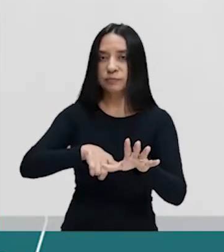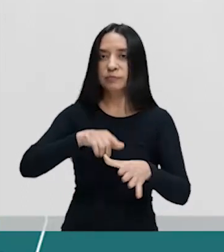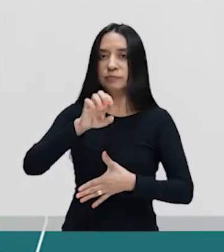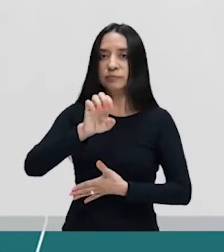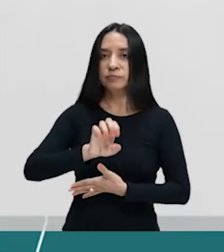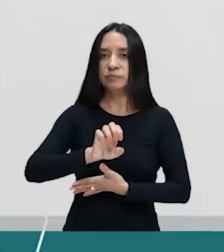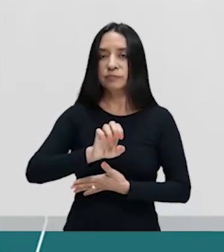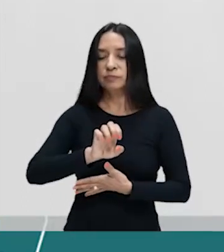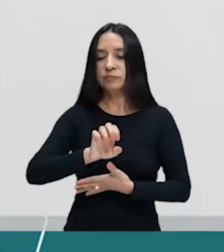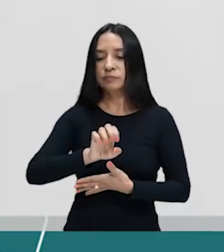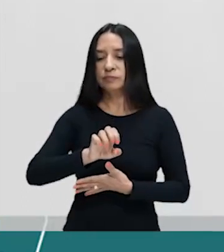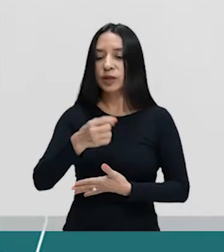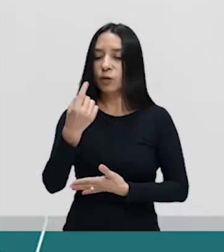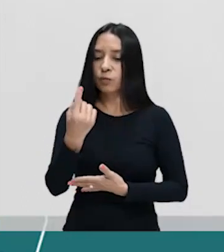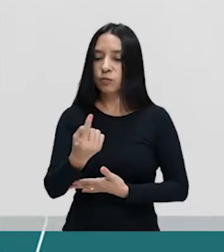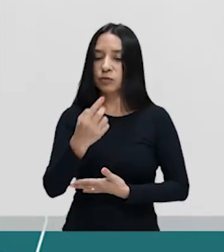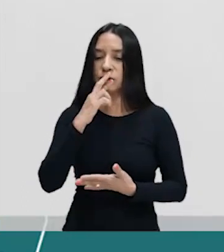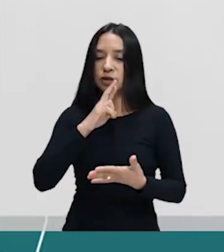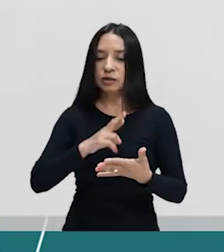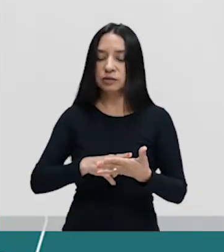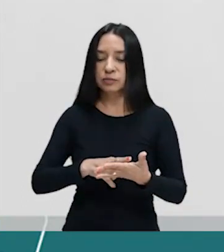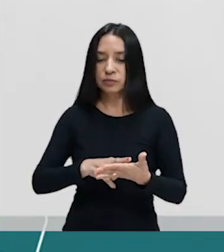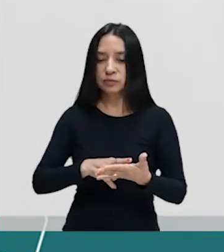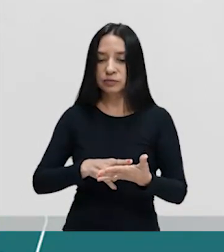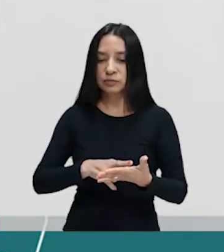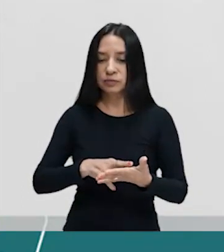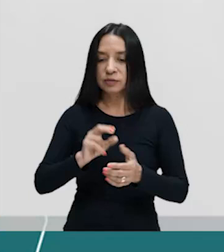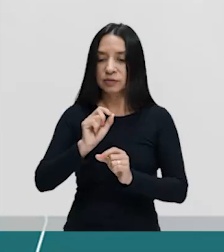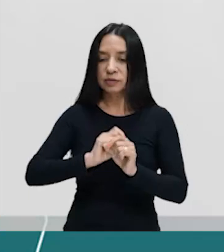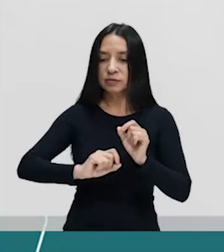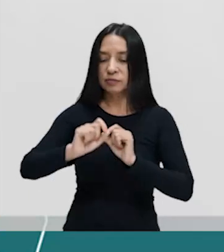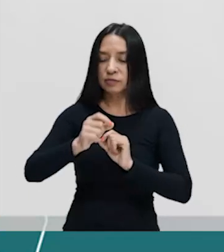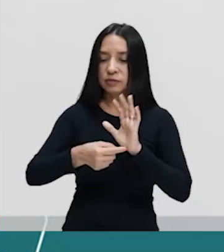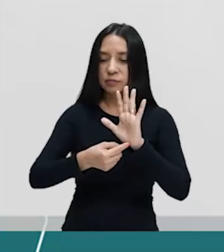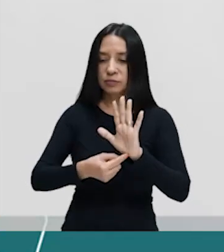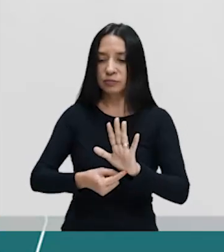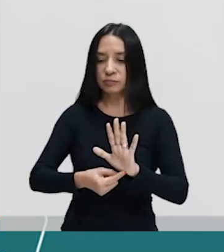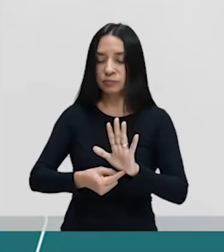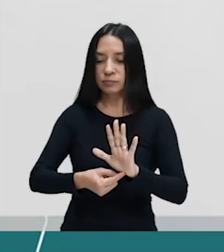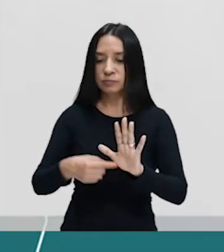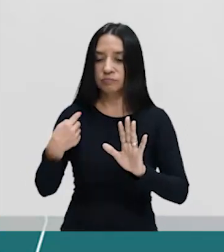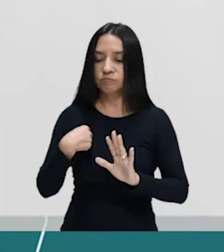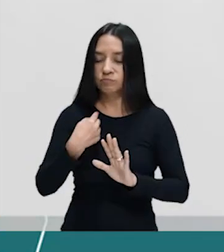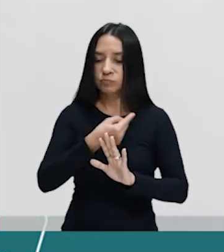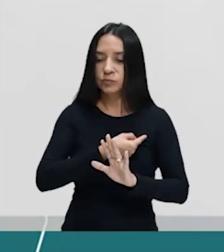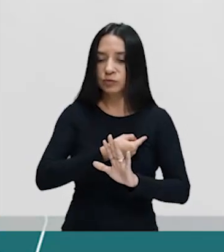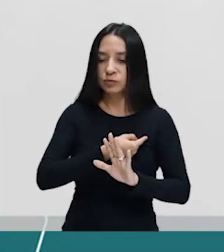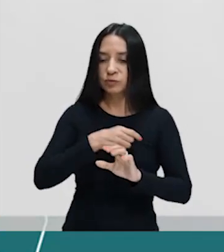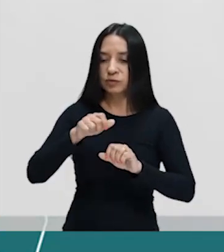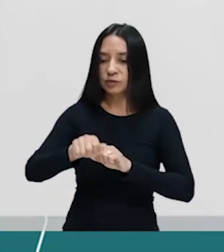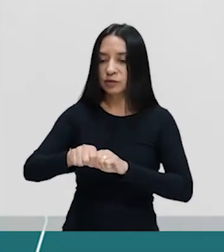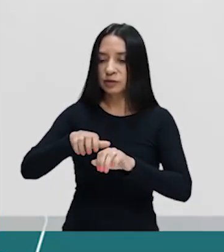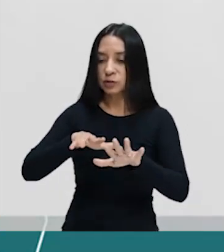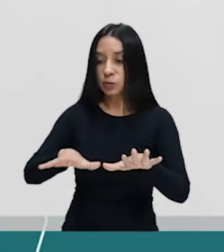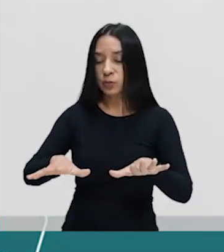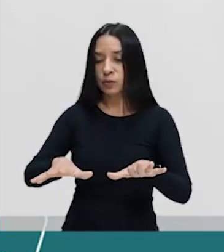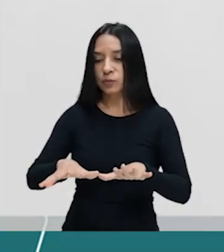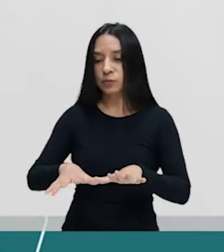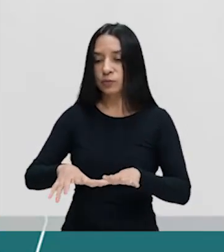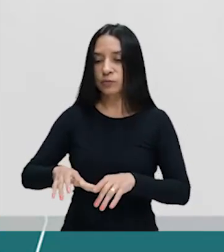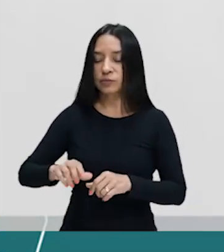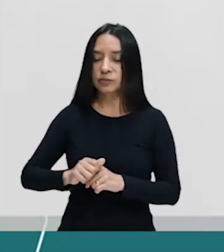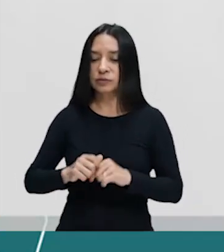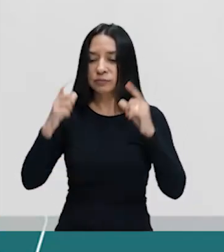E. É a única alternativa, a alternativa E, que vai trazer para a gente as colônias gregas da Ásia